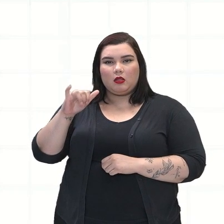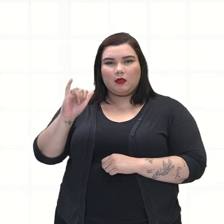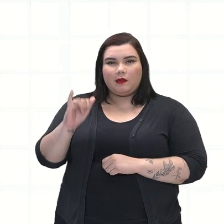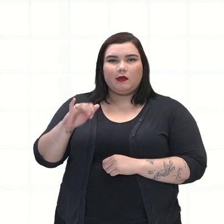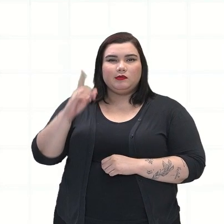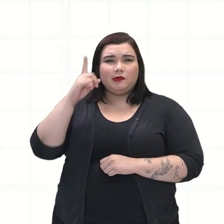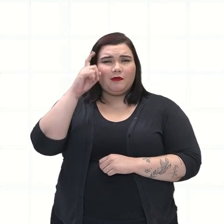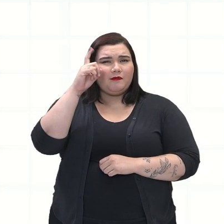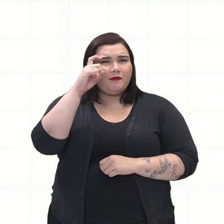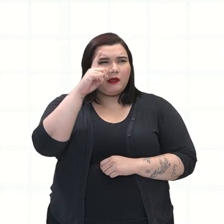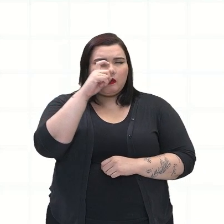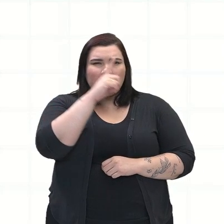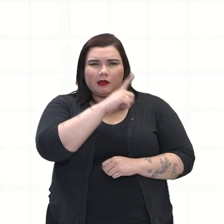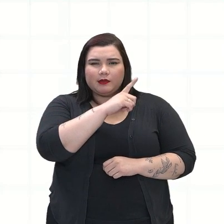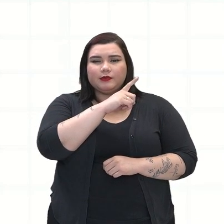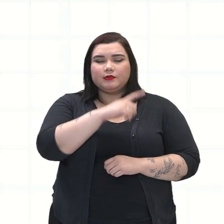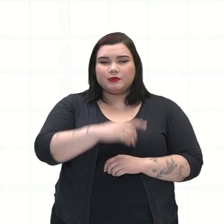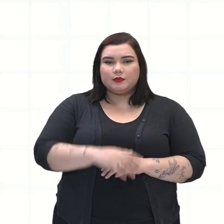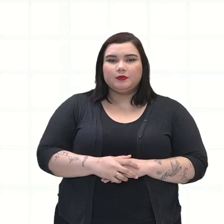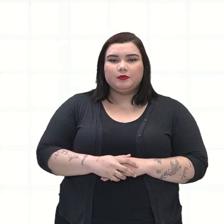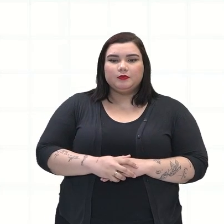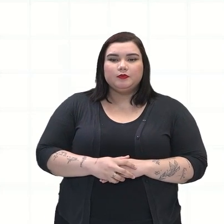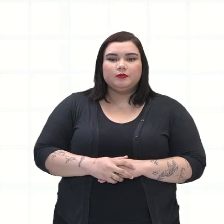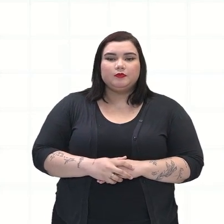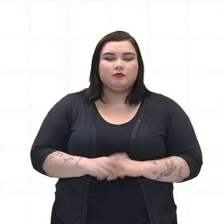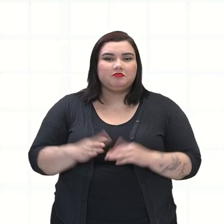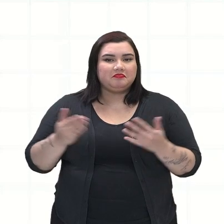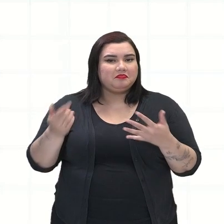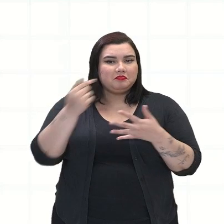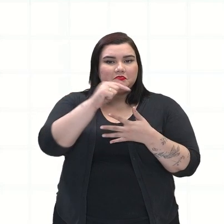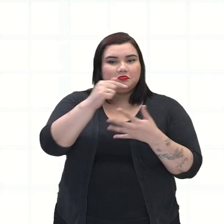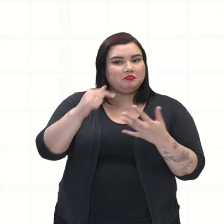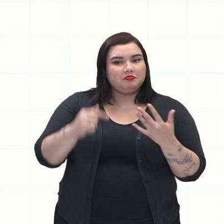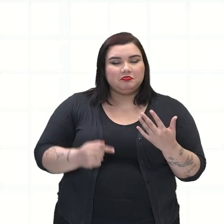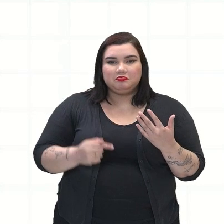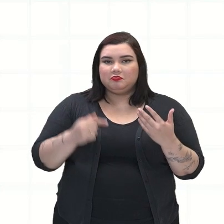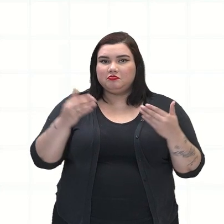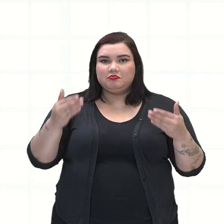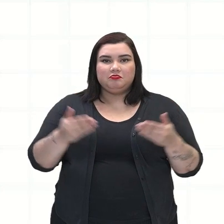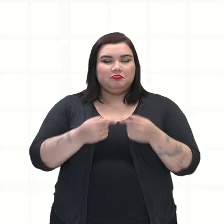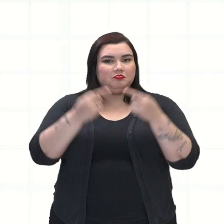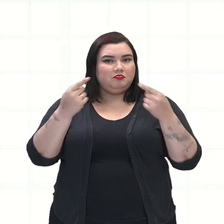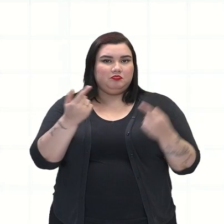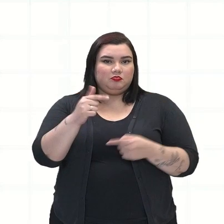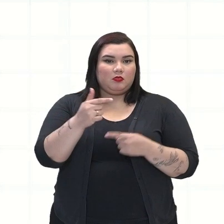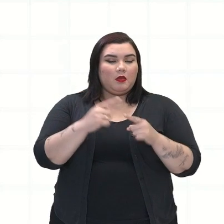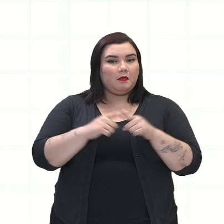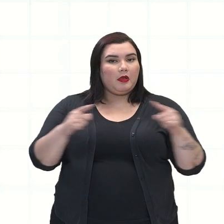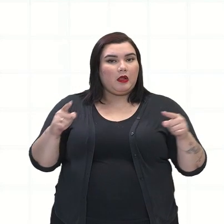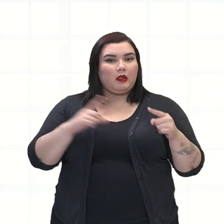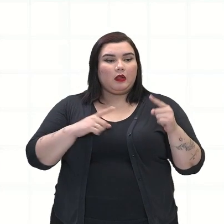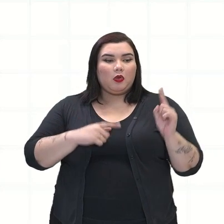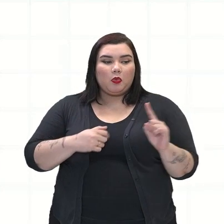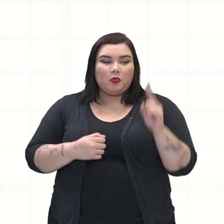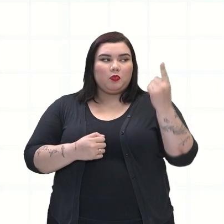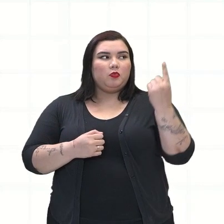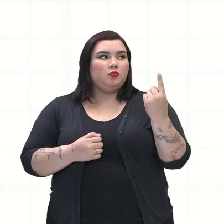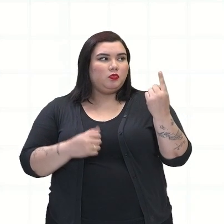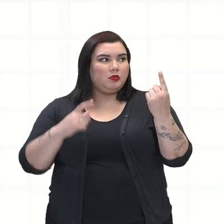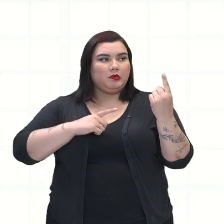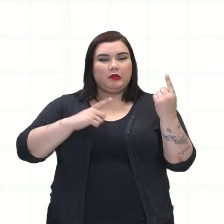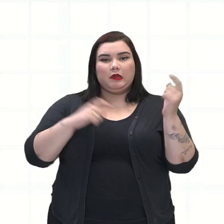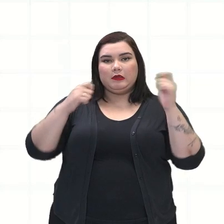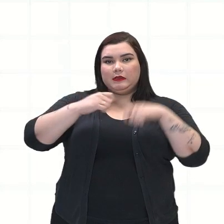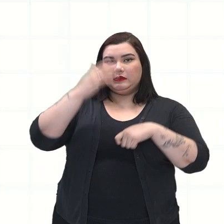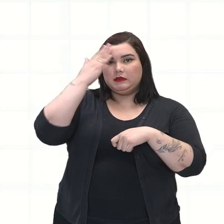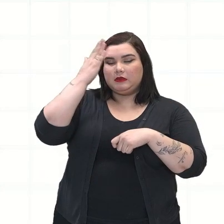né? Então, nenhum deles aí combina, mas tem um que nos dá a ideia